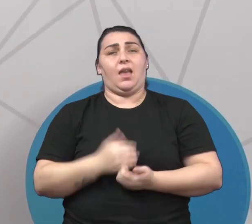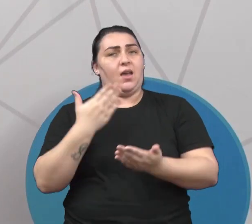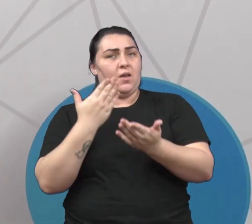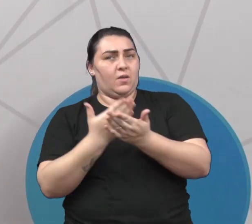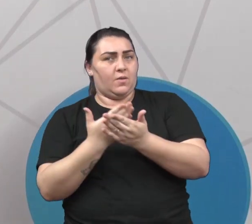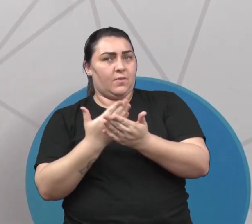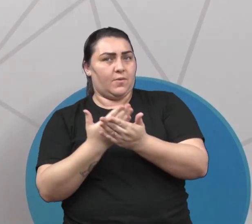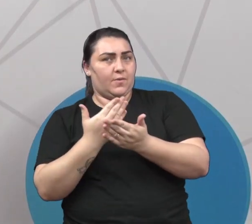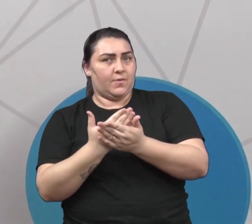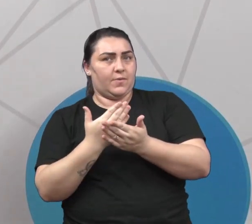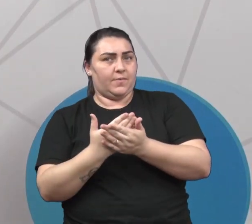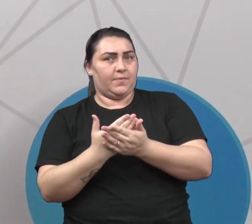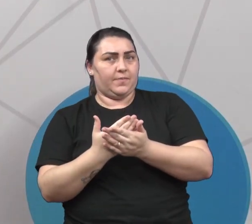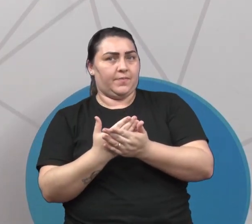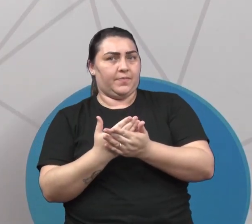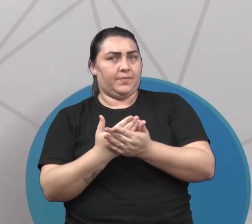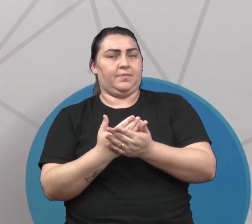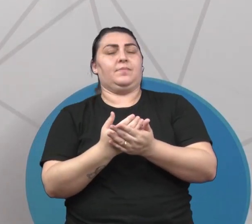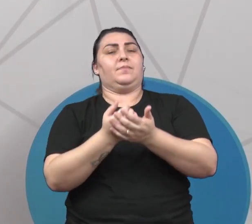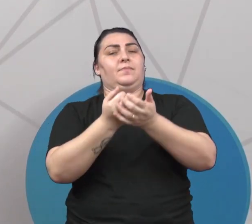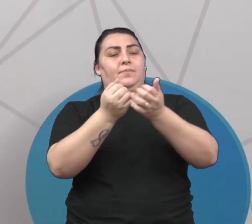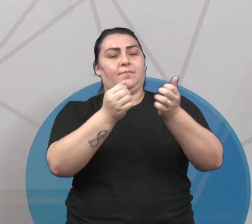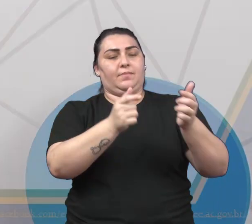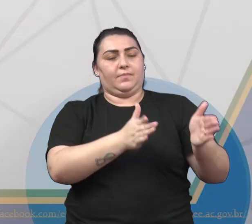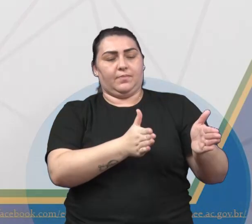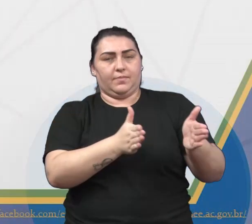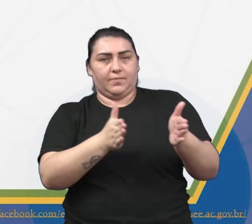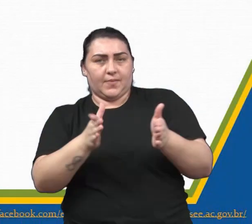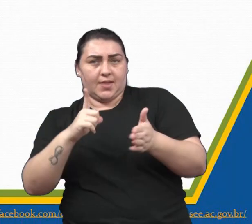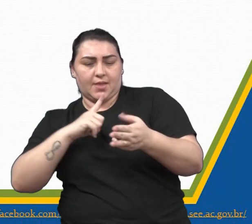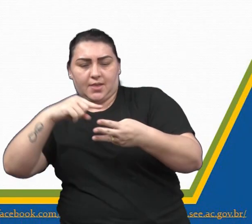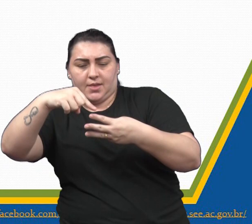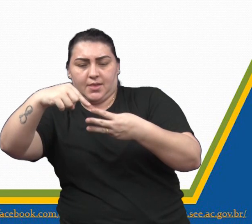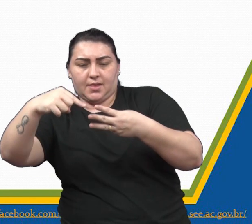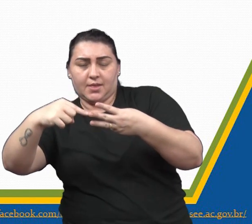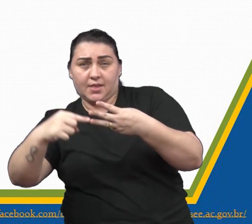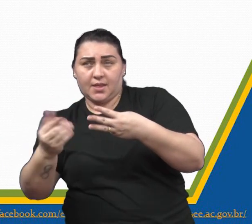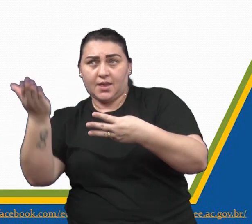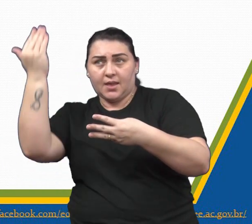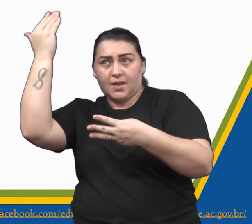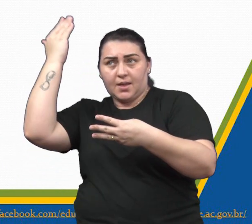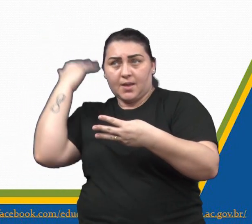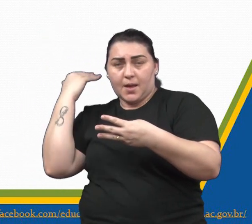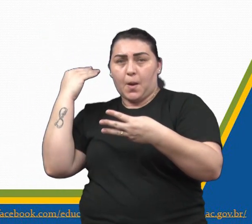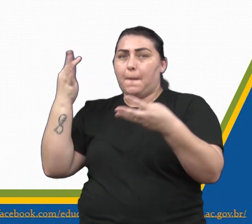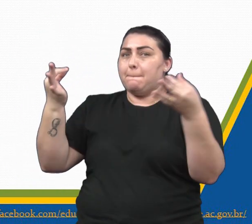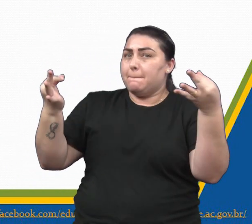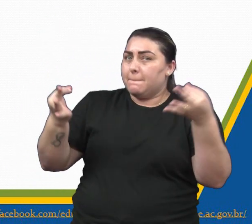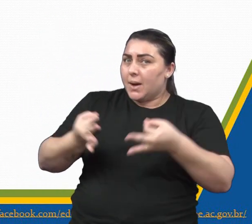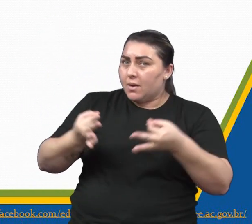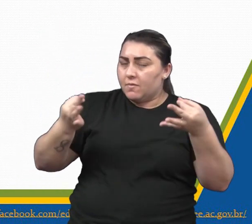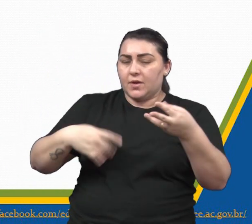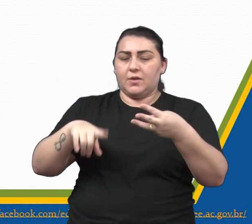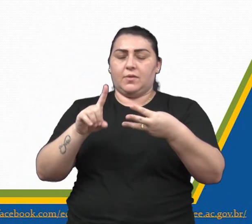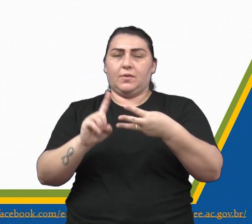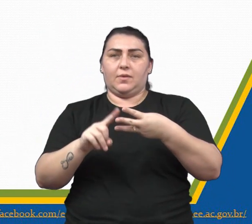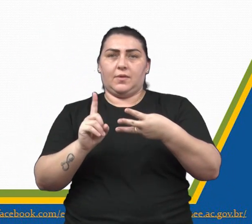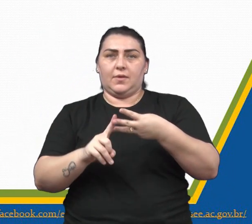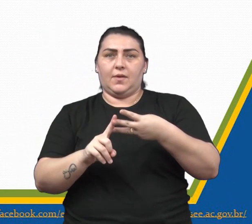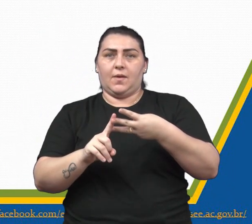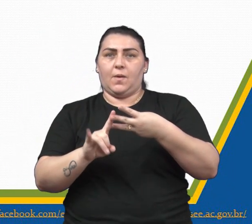estudar sobre as classificações do pretérito? Há 3 tipos de passado: o pretérito perfeito,